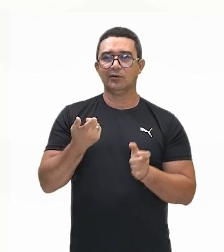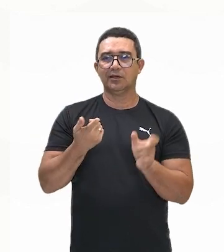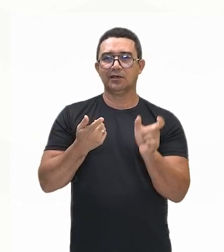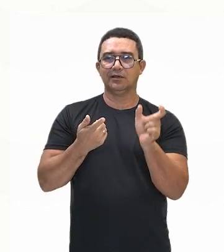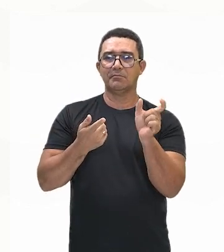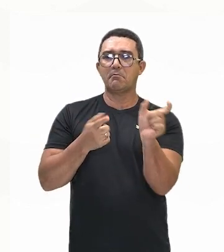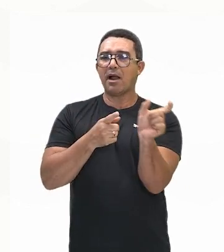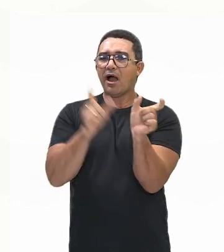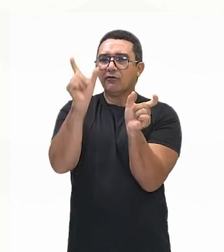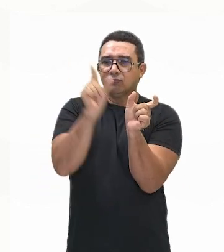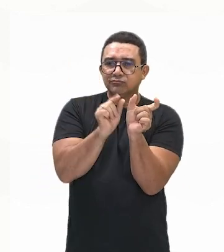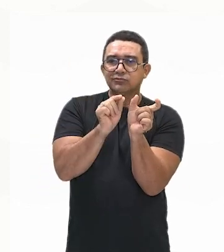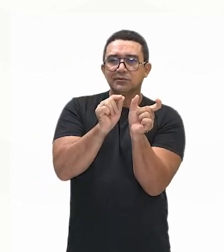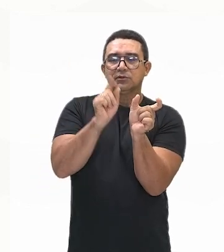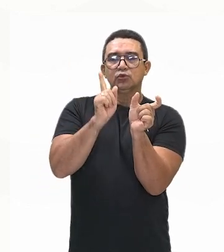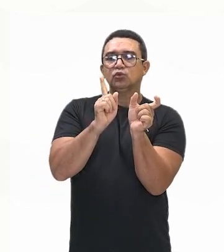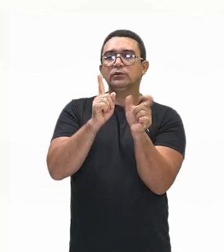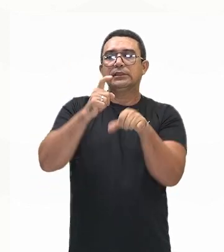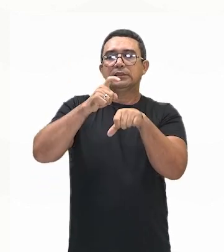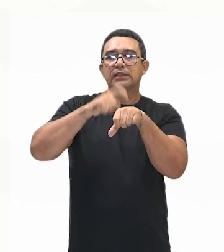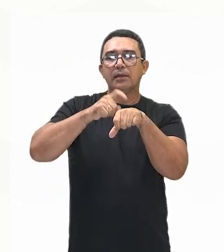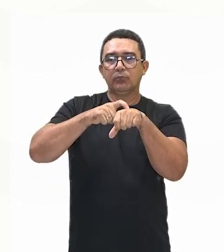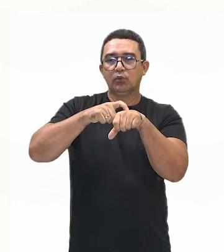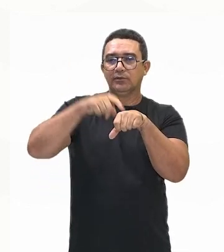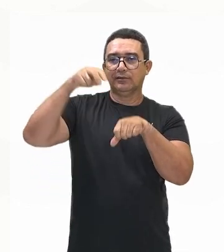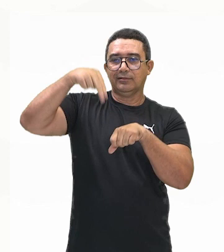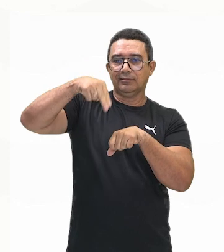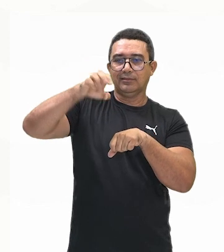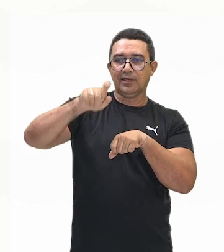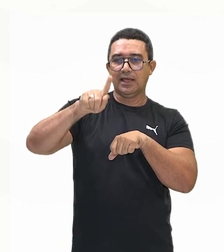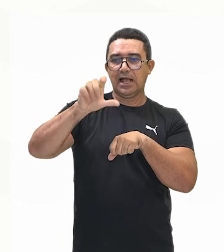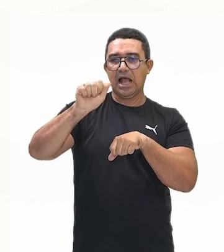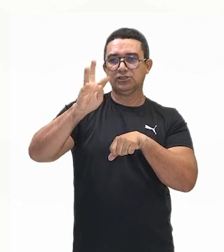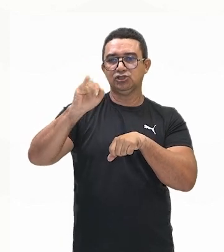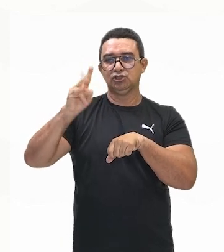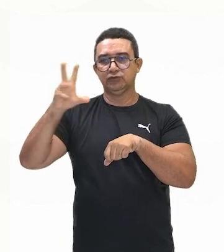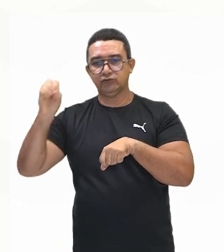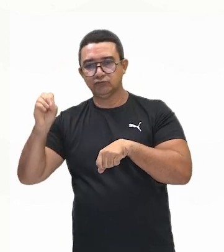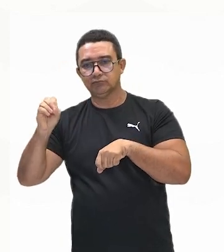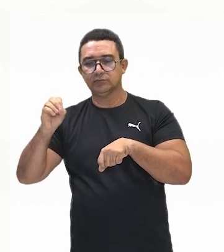contrações especialmente na forma negativa, tá? Olha só, is not, que significa